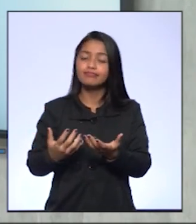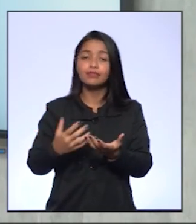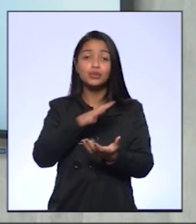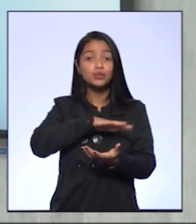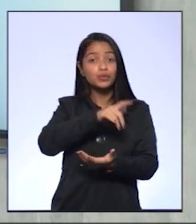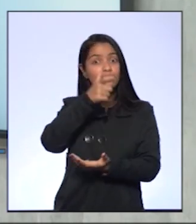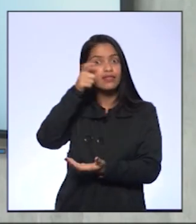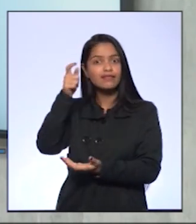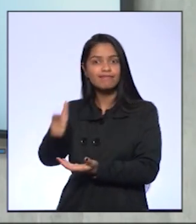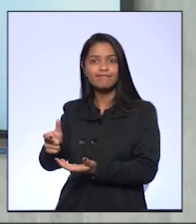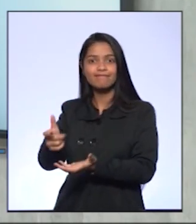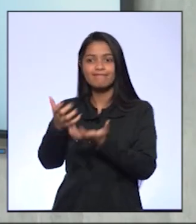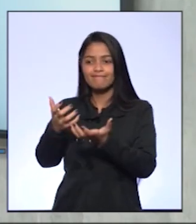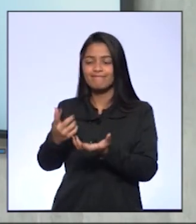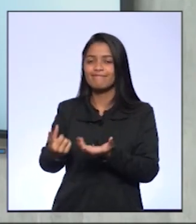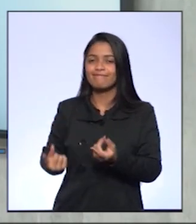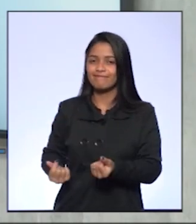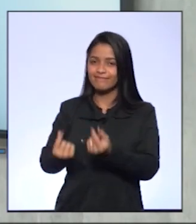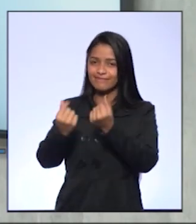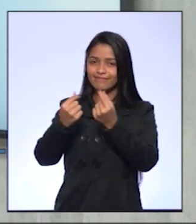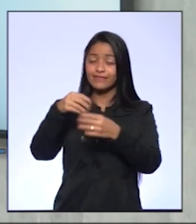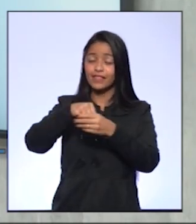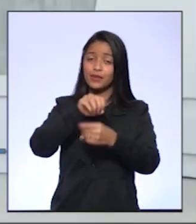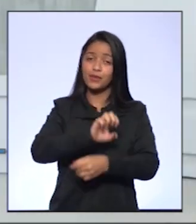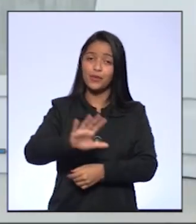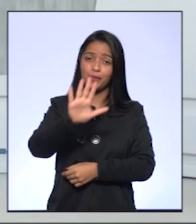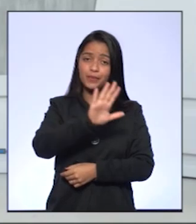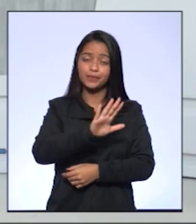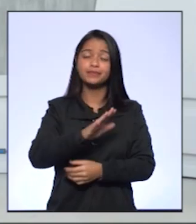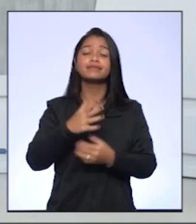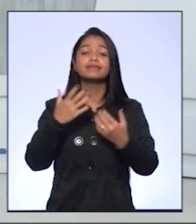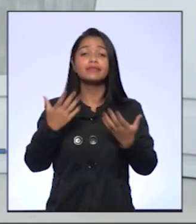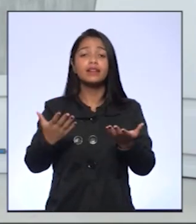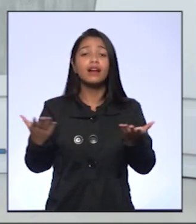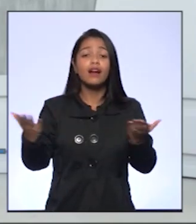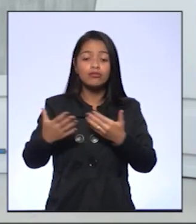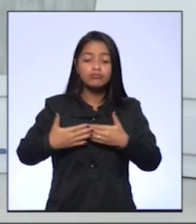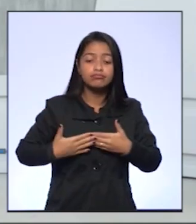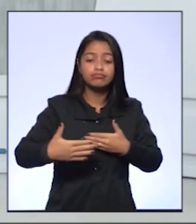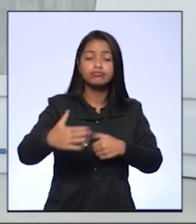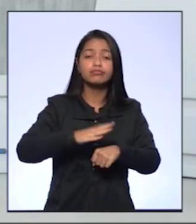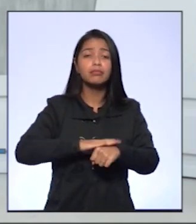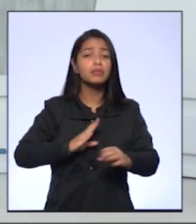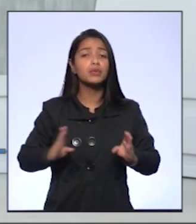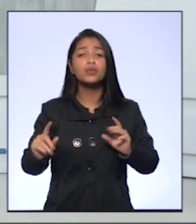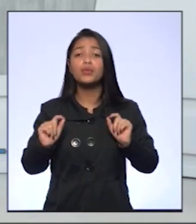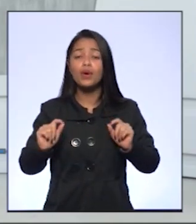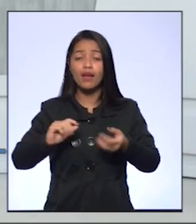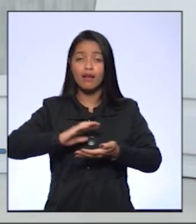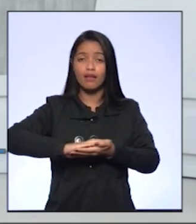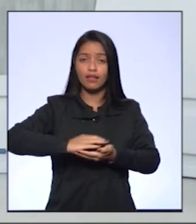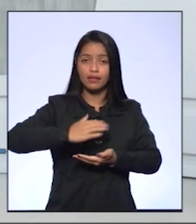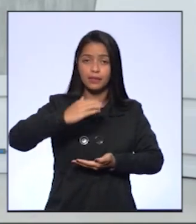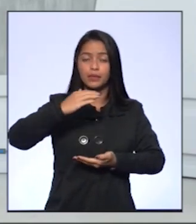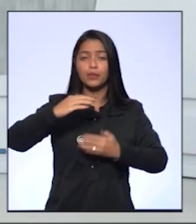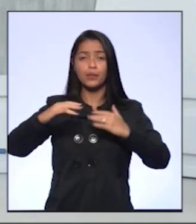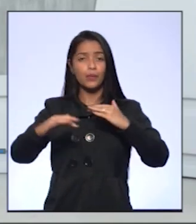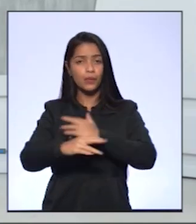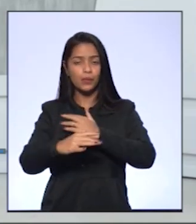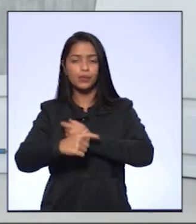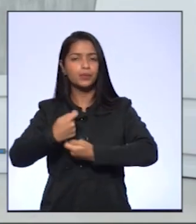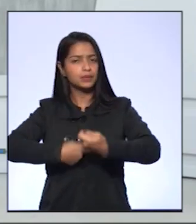o desejo capitalista na Europa. Gente, entramos num período então agora chamado Renascimento Urbano Comercial. Baixa Idade